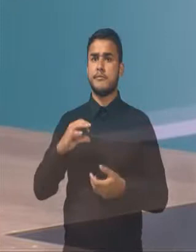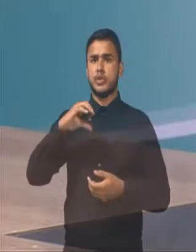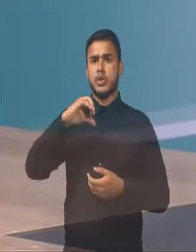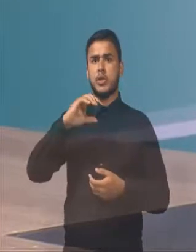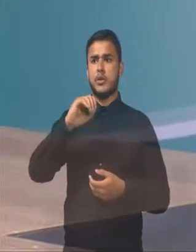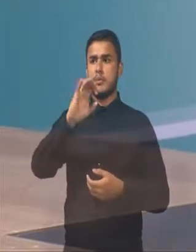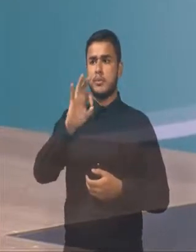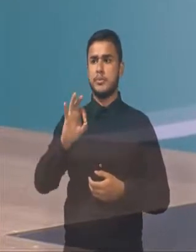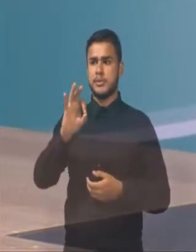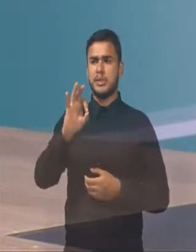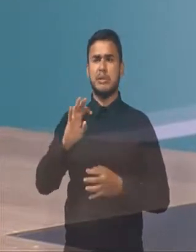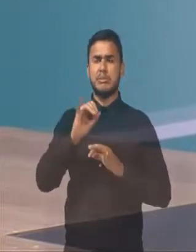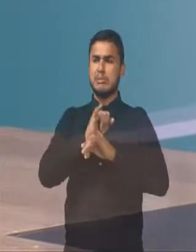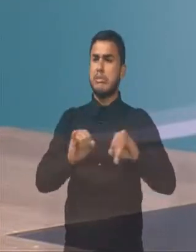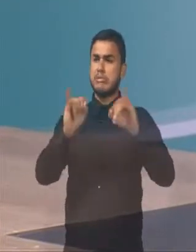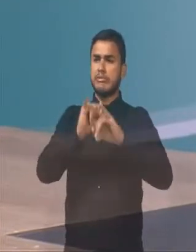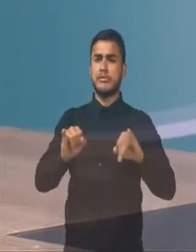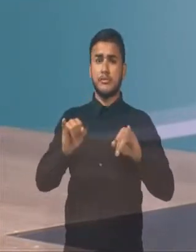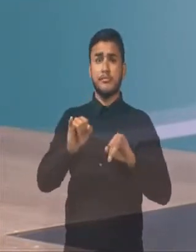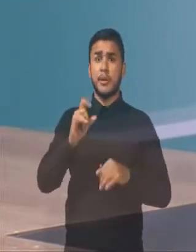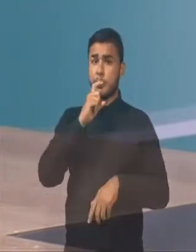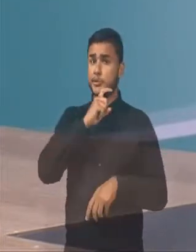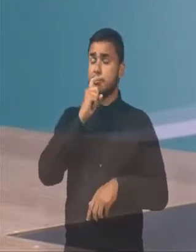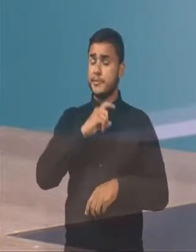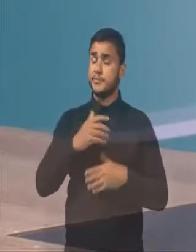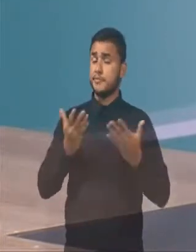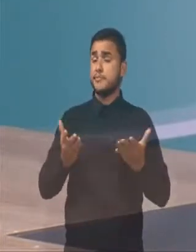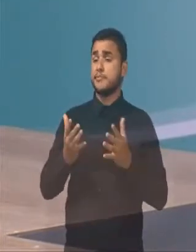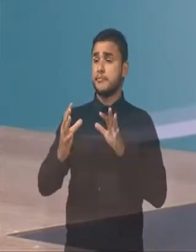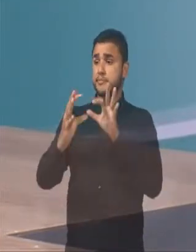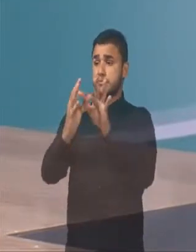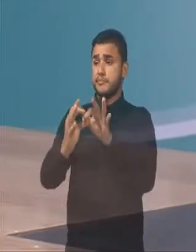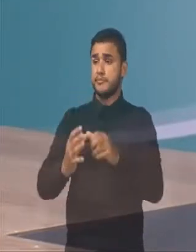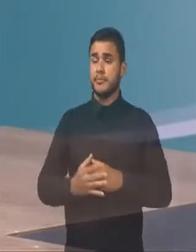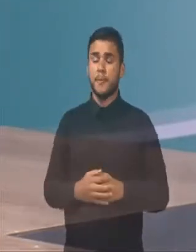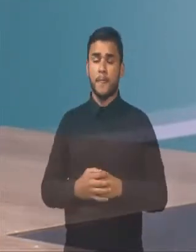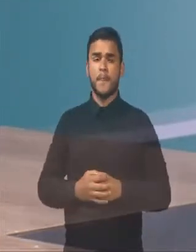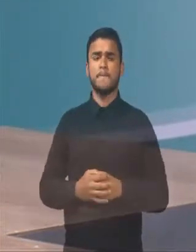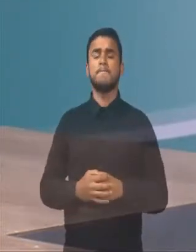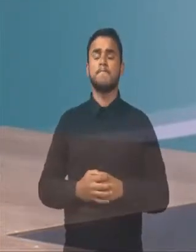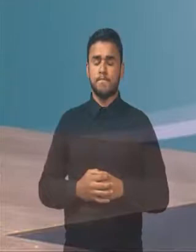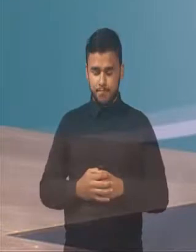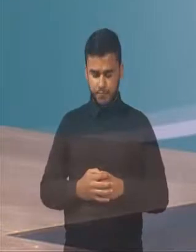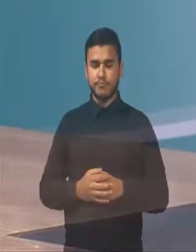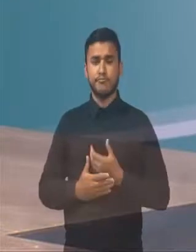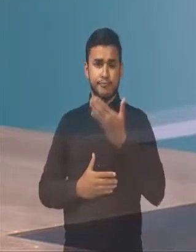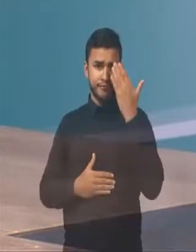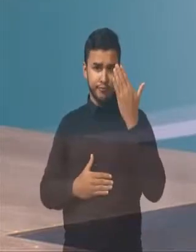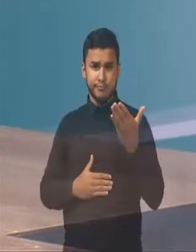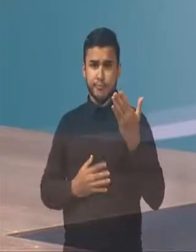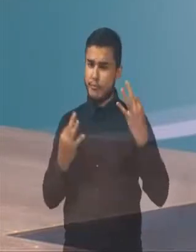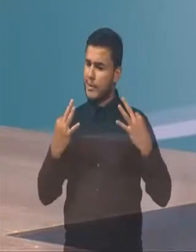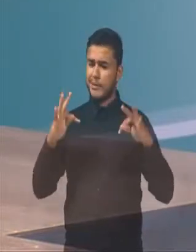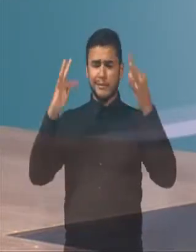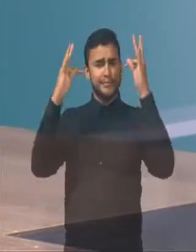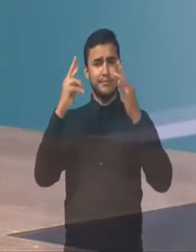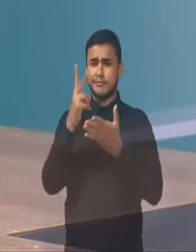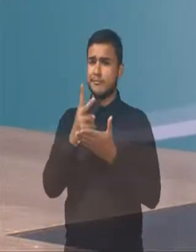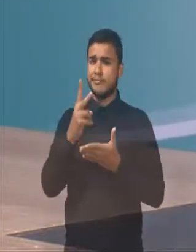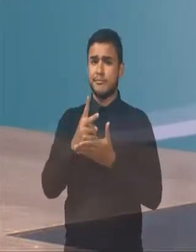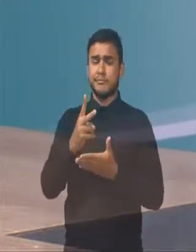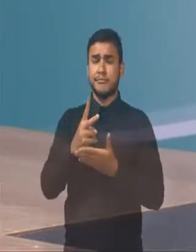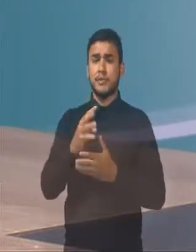90% fake. Bom, o avanço tecnológico é irreversível, é inevitável, é universal e